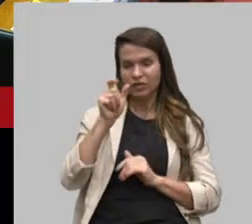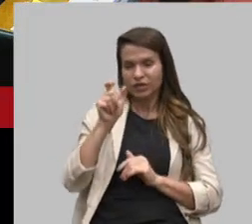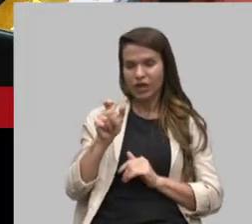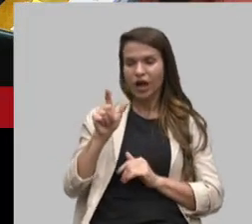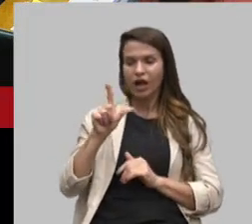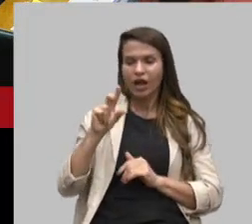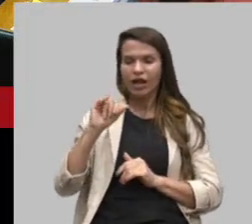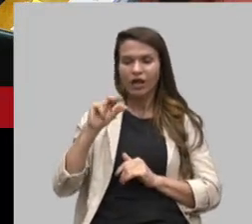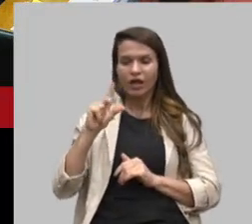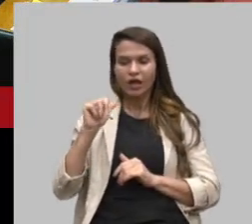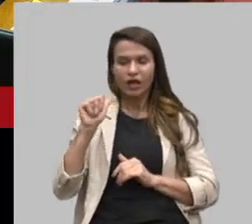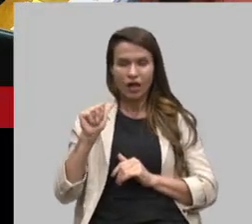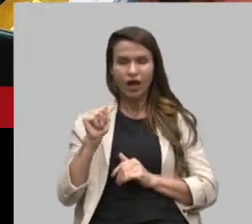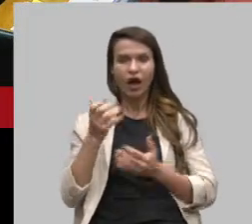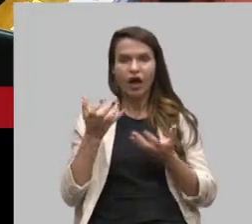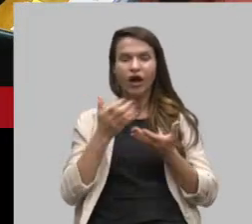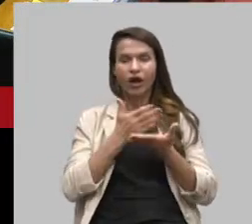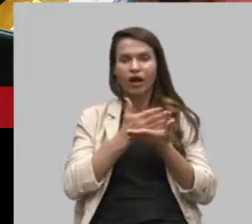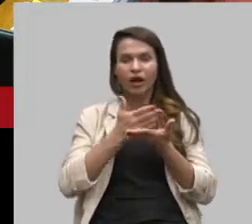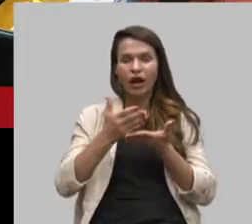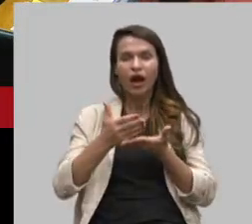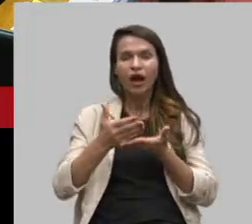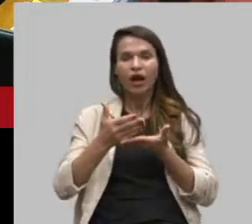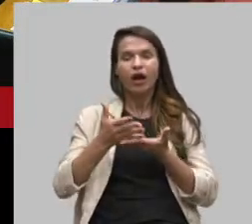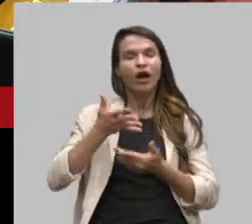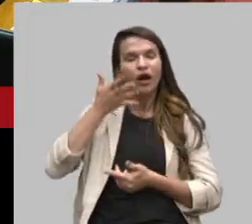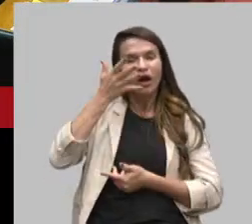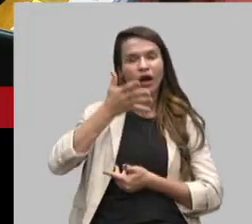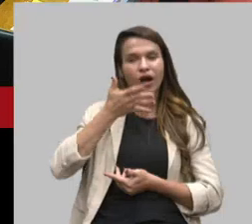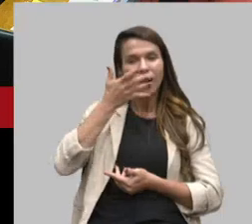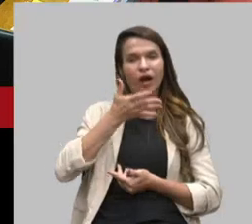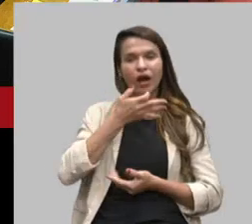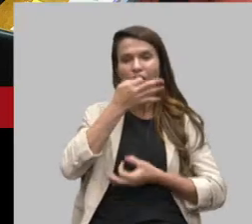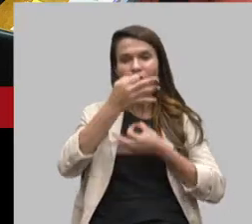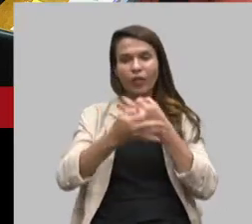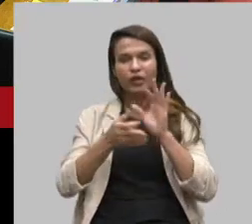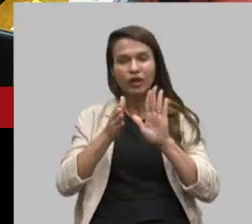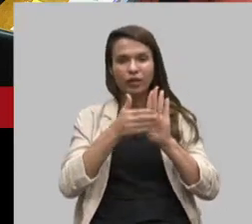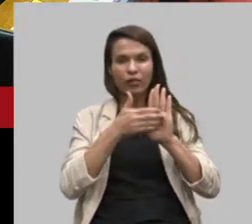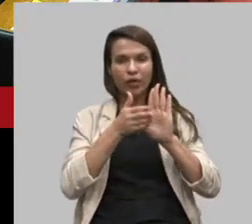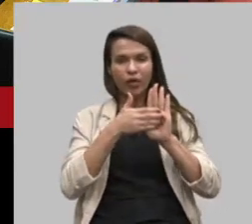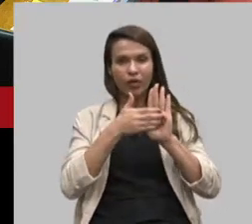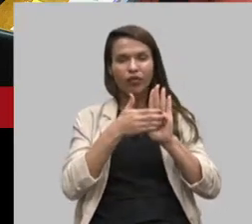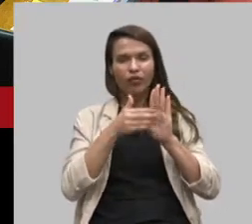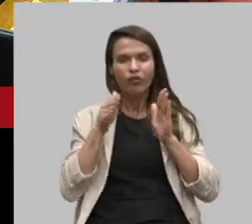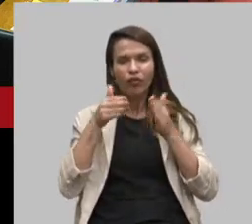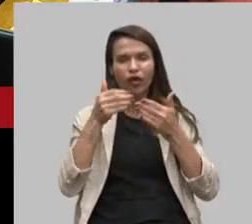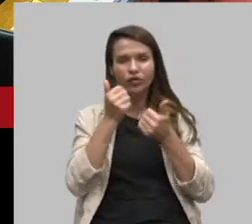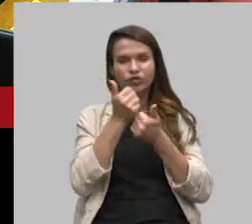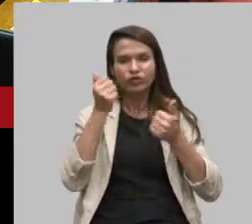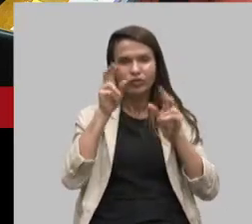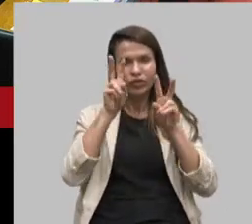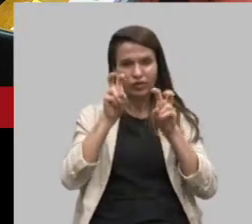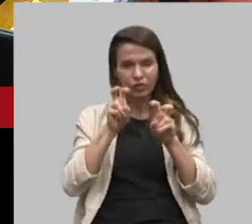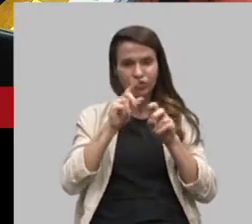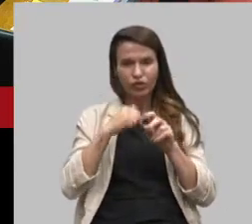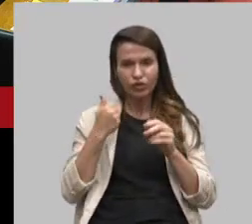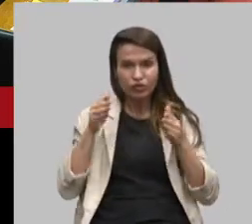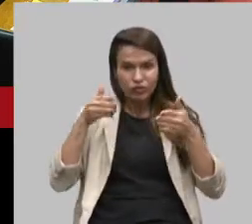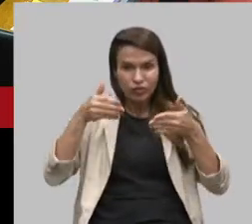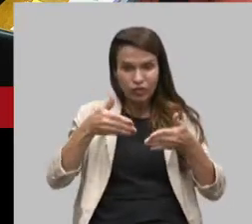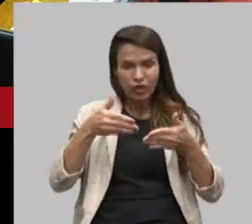Quero iniciar a argumentação a favor dessa proposta frisando Qual é o subtema que nós estamos trabalhando